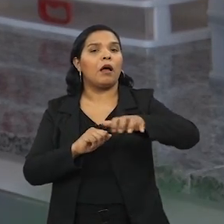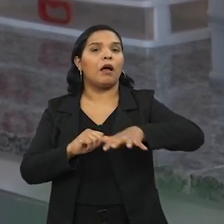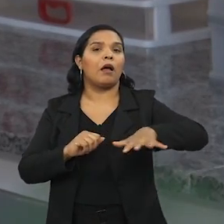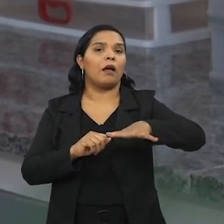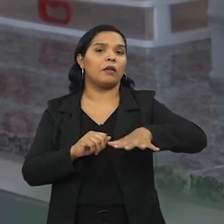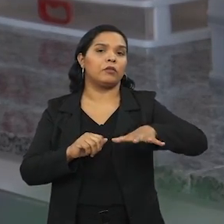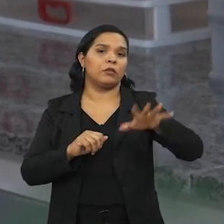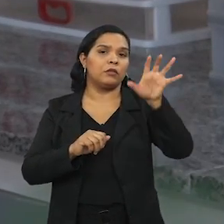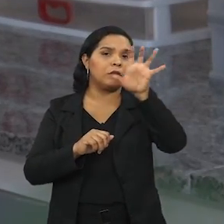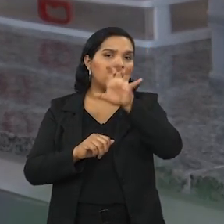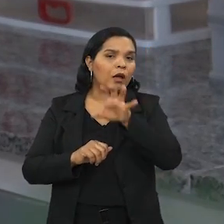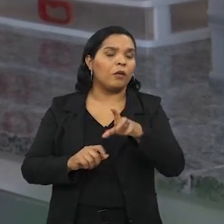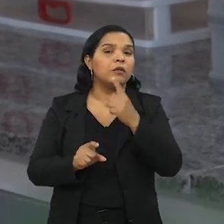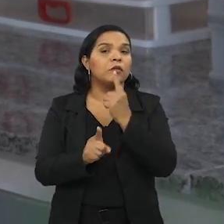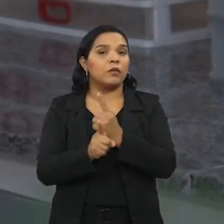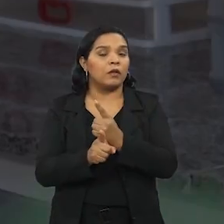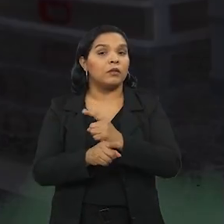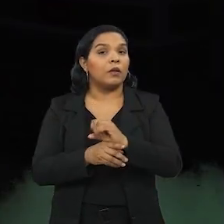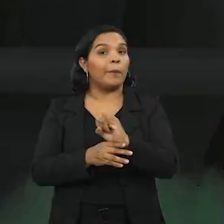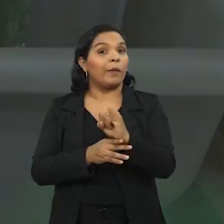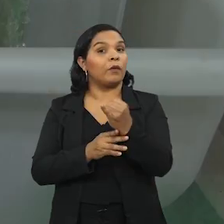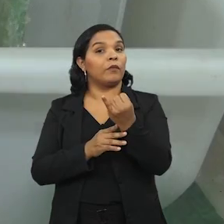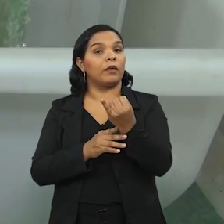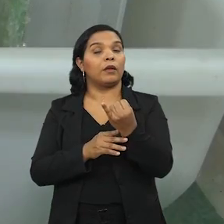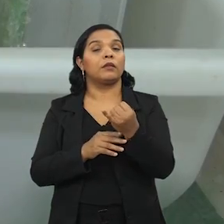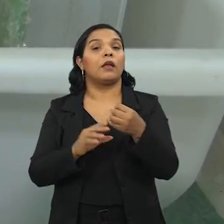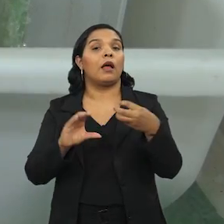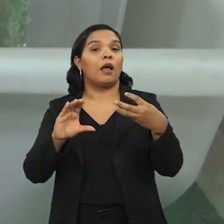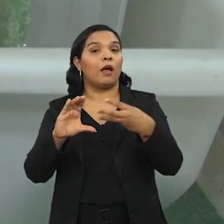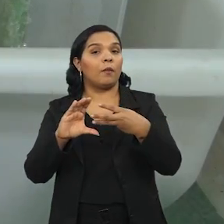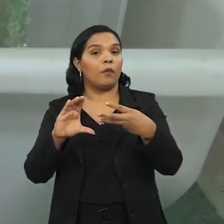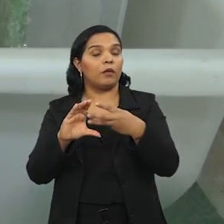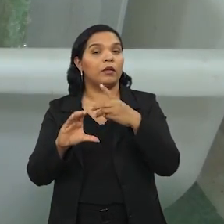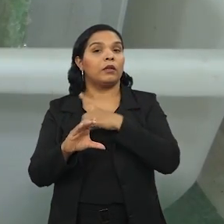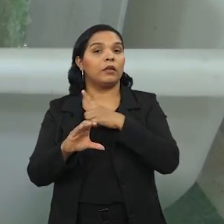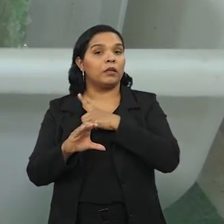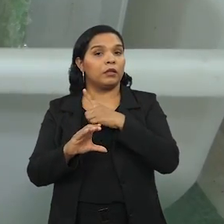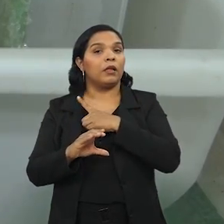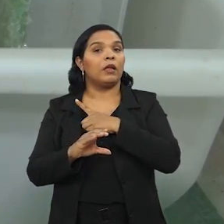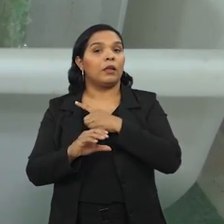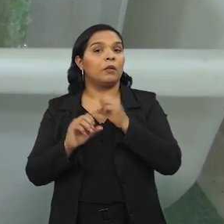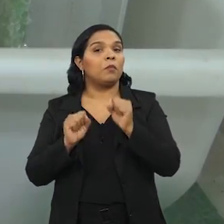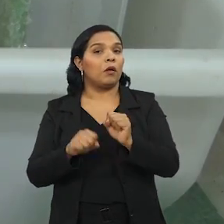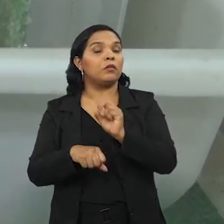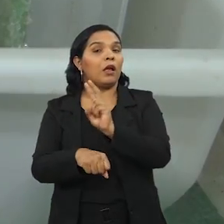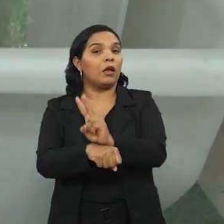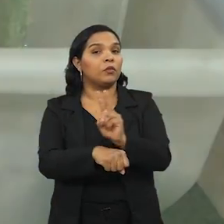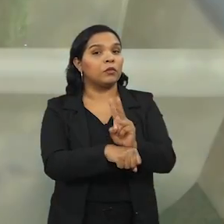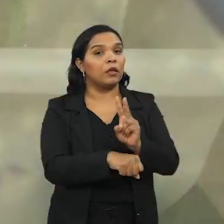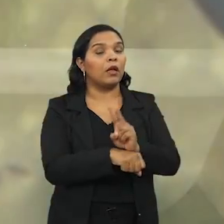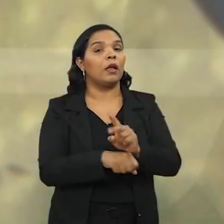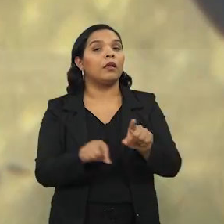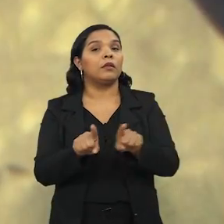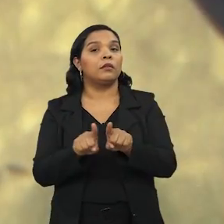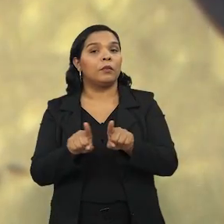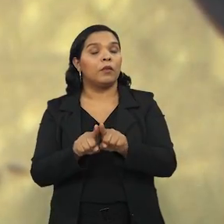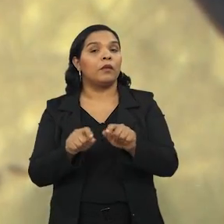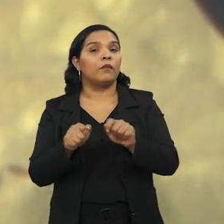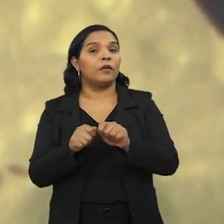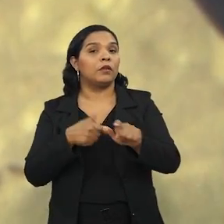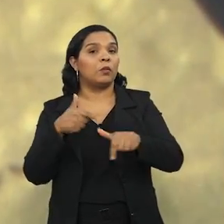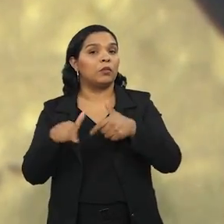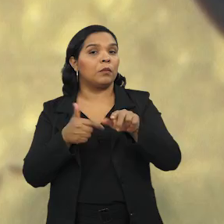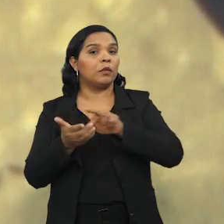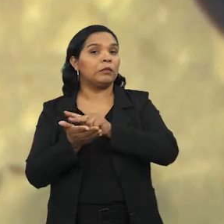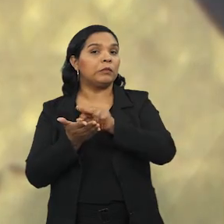se adaptem à região que elas se encontram. E aí a gente aproveita essas moléculas que têm bioatividade variedade para poder